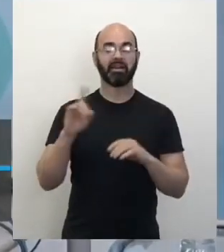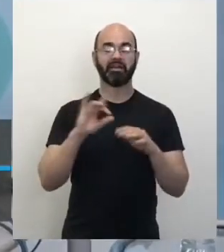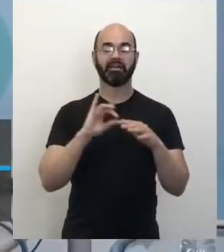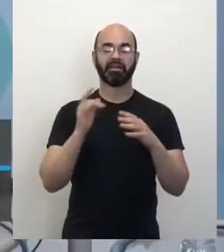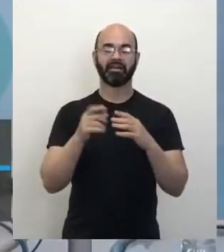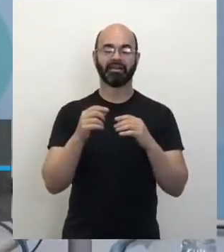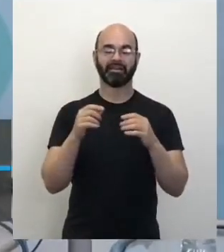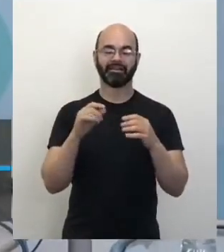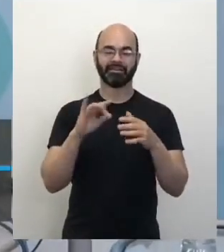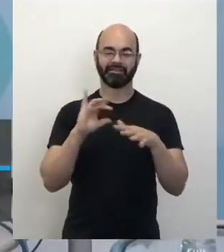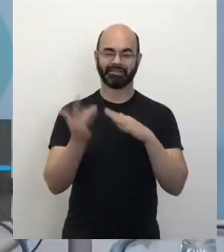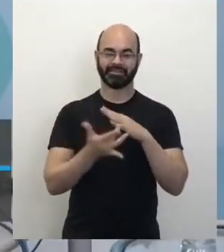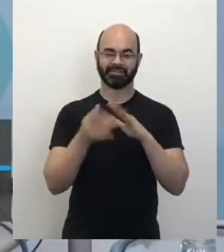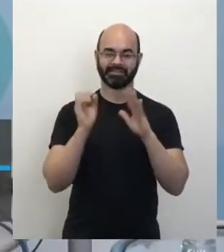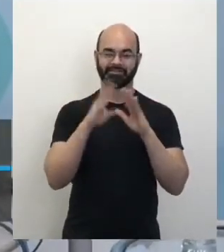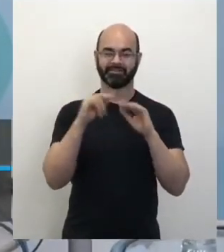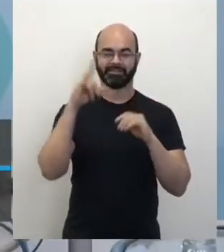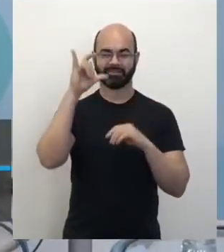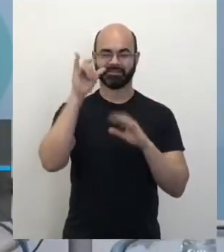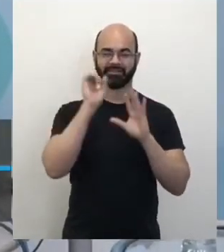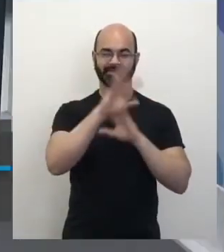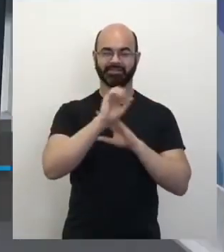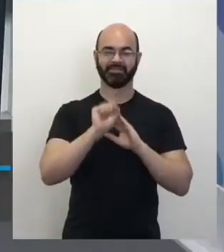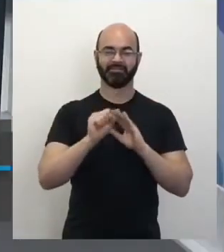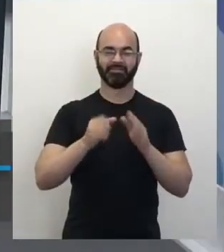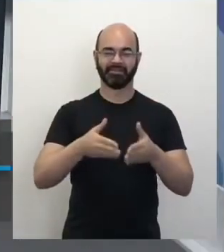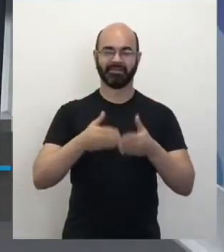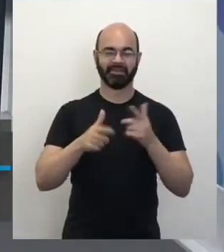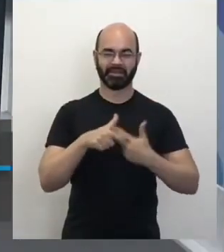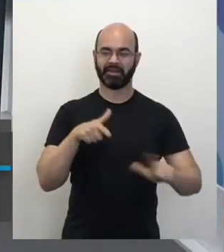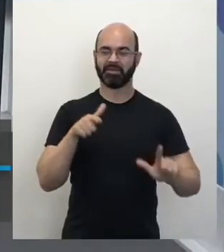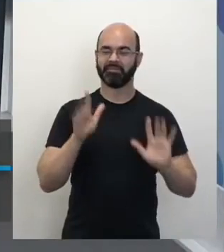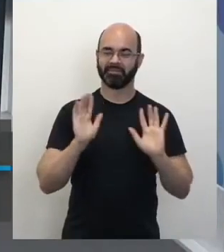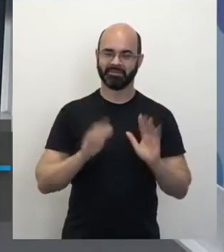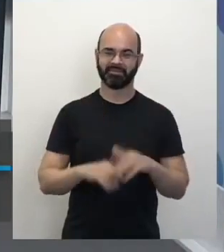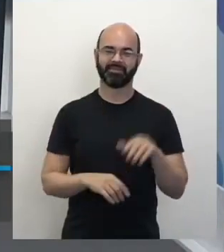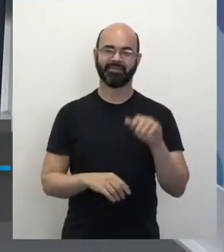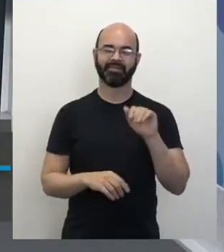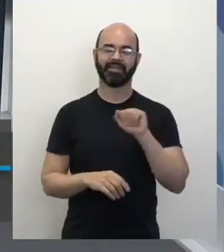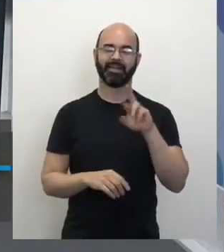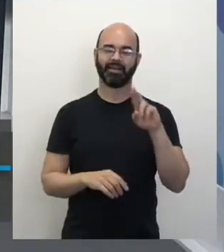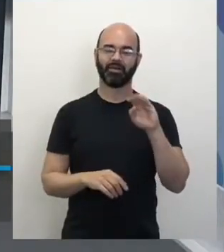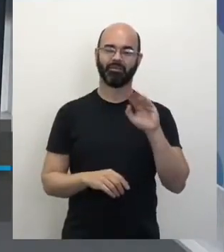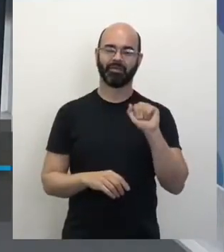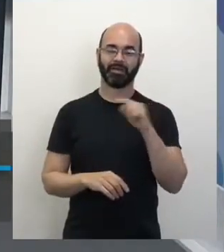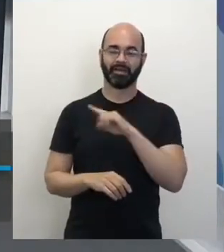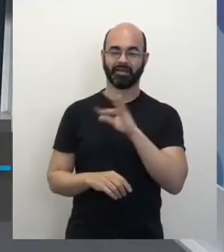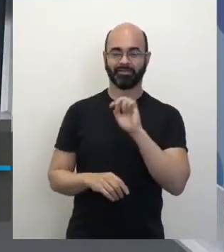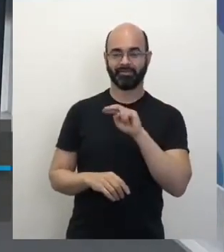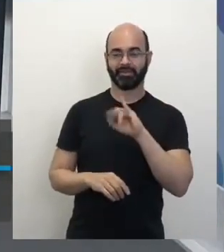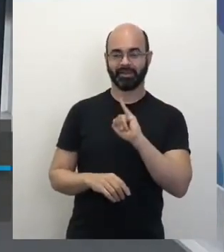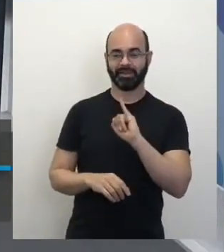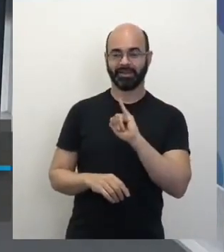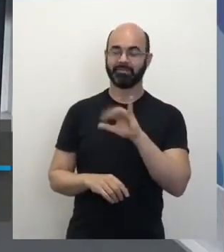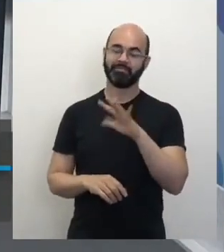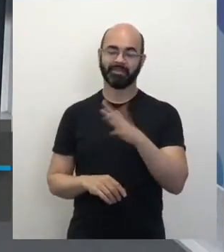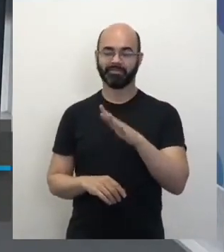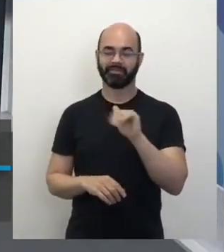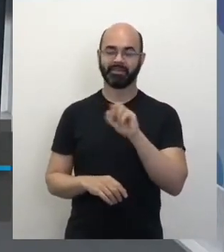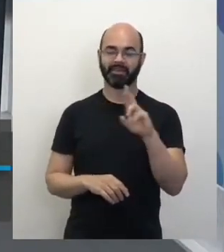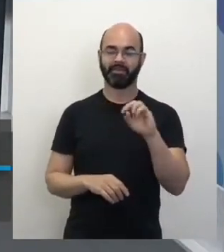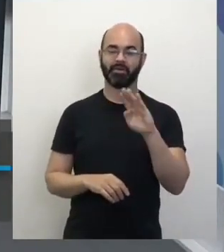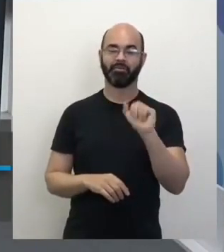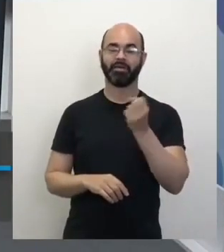no Instagram lá, e coloca lá quantas arrobas o Tony... Quantas arrobas o Tony tem? Aproximadamente. Não vai